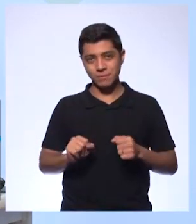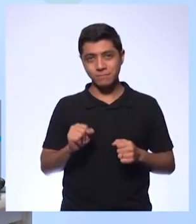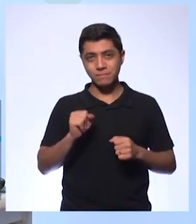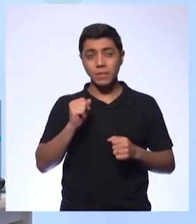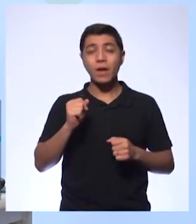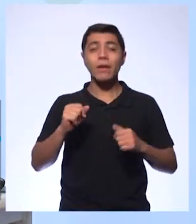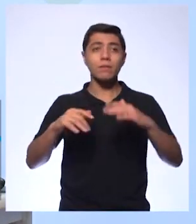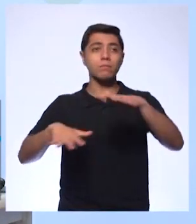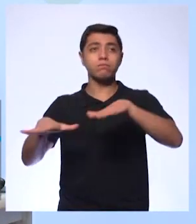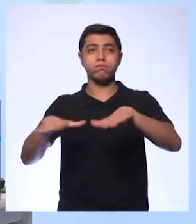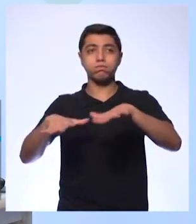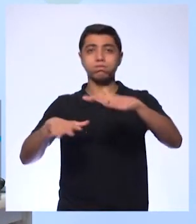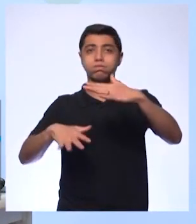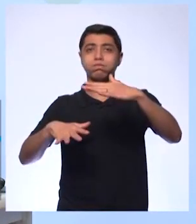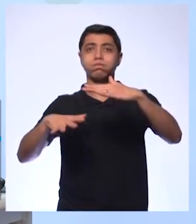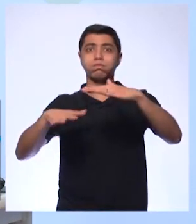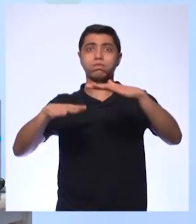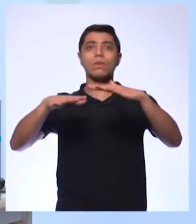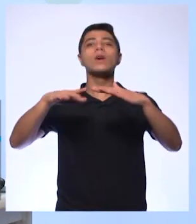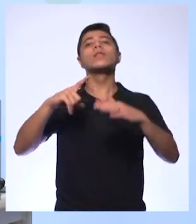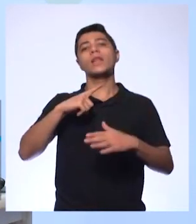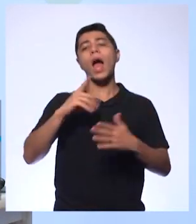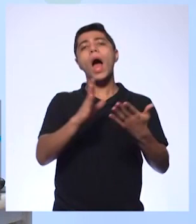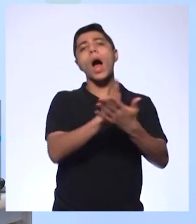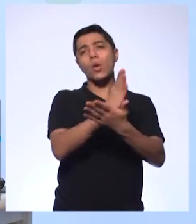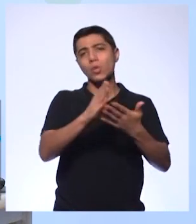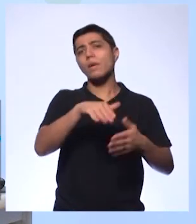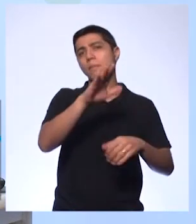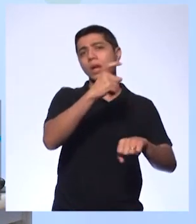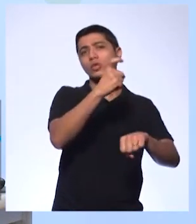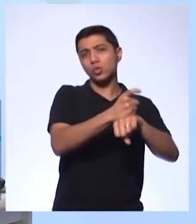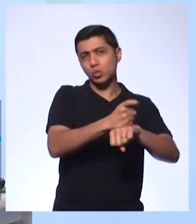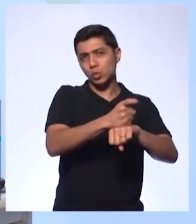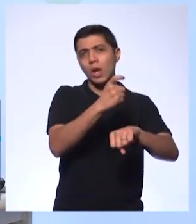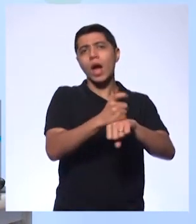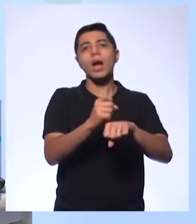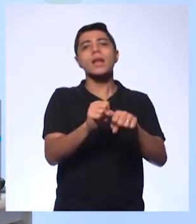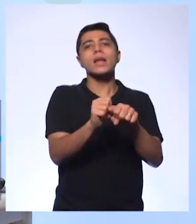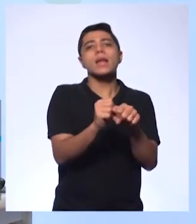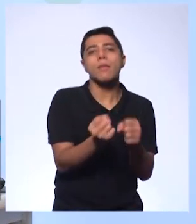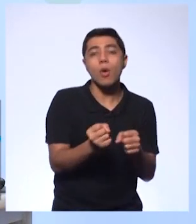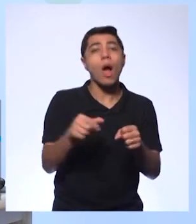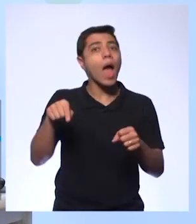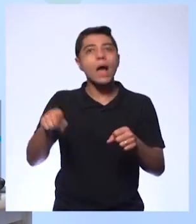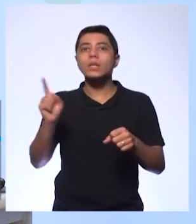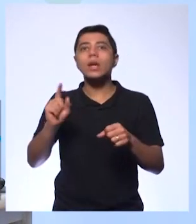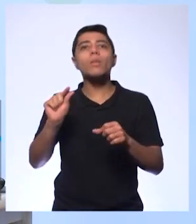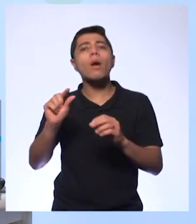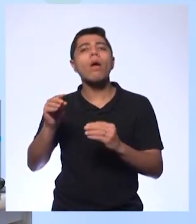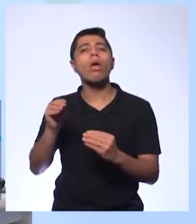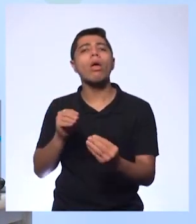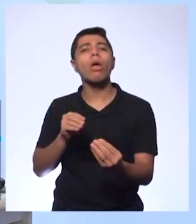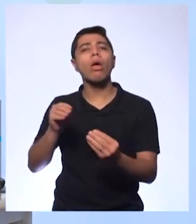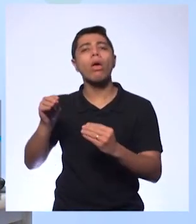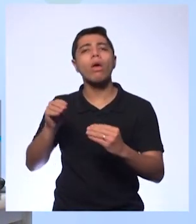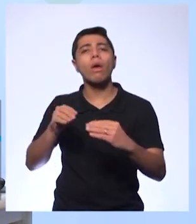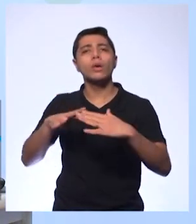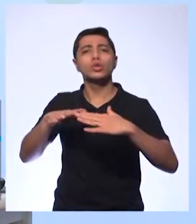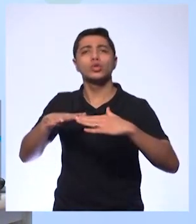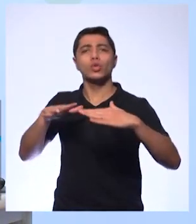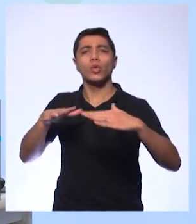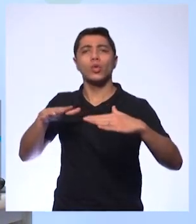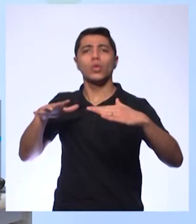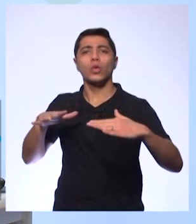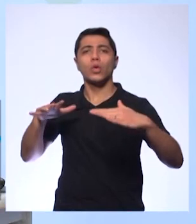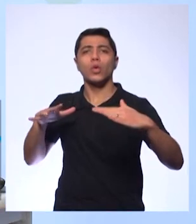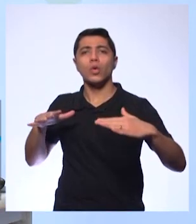ela estica, porque algumas são mais duras, elas são mais resistentes, elas racham. Essa não, ela é mais maleável. Então, ela esticou e,